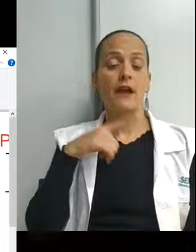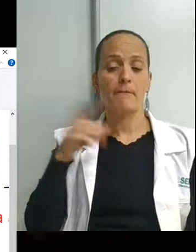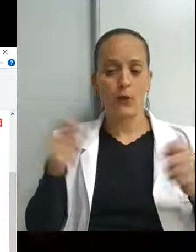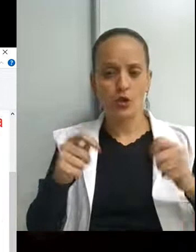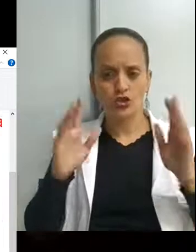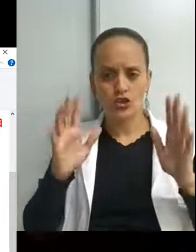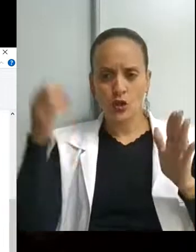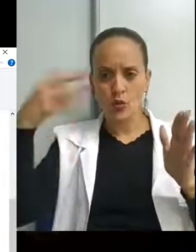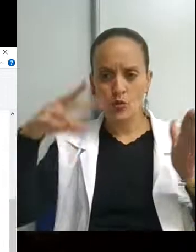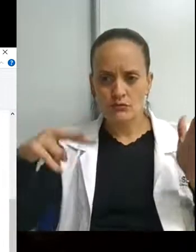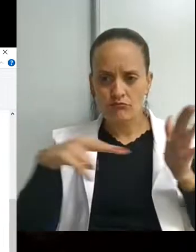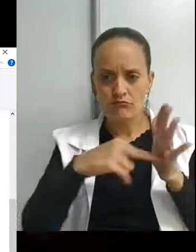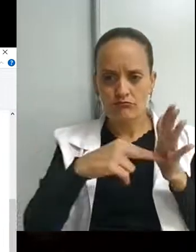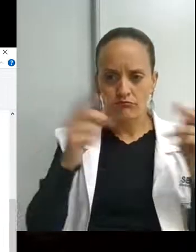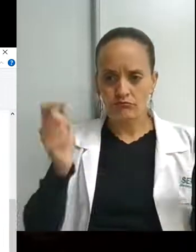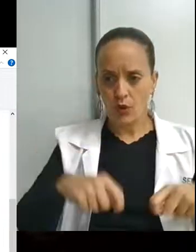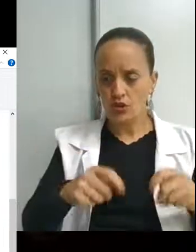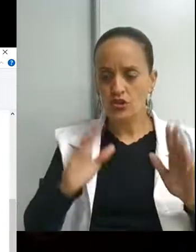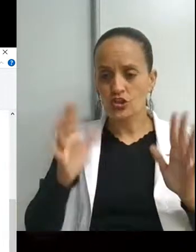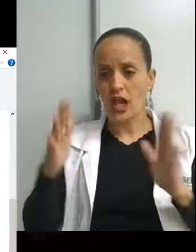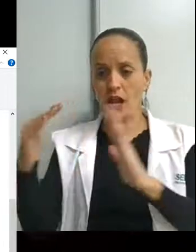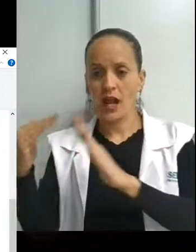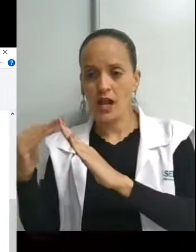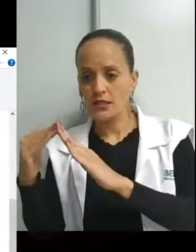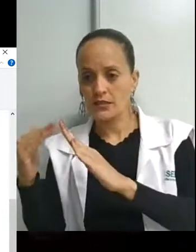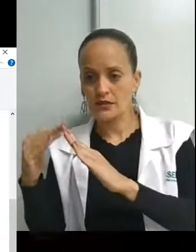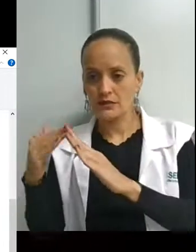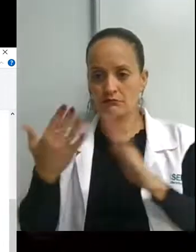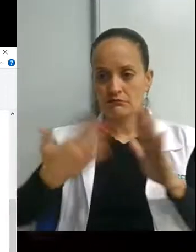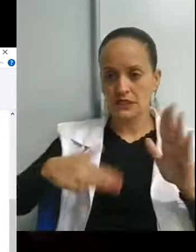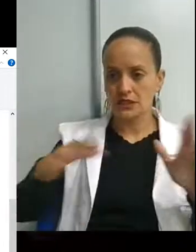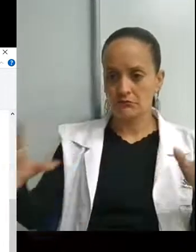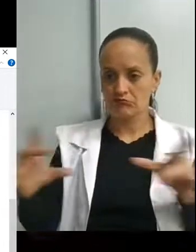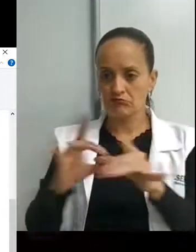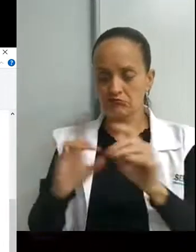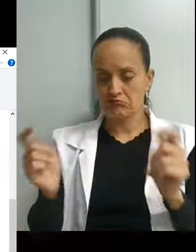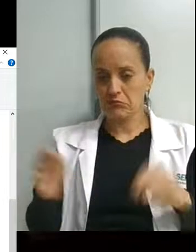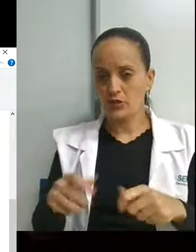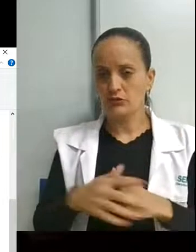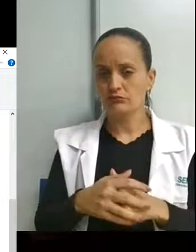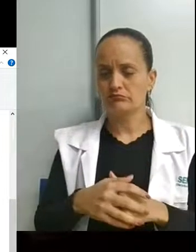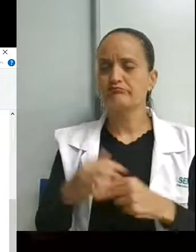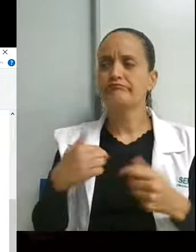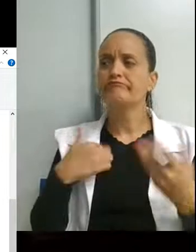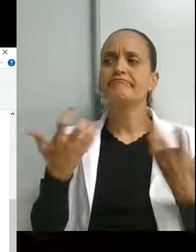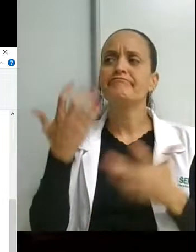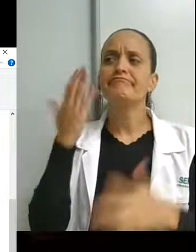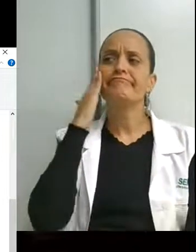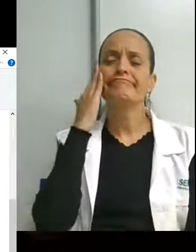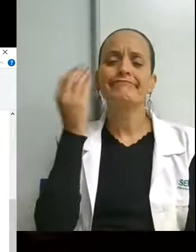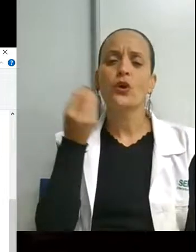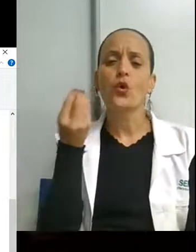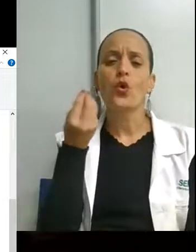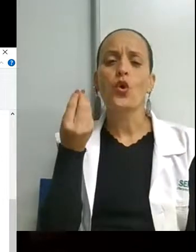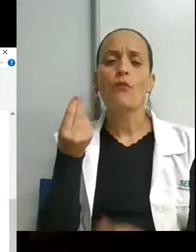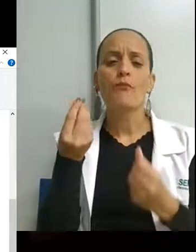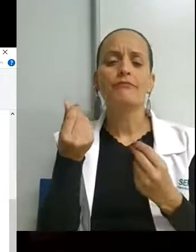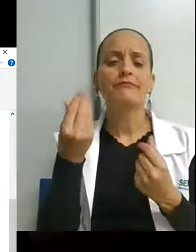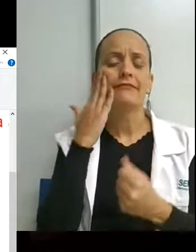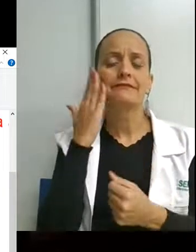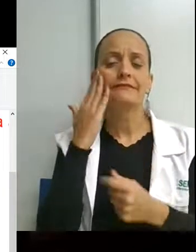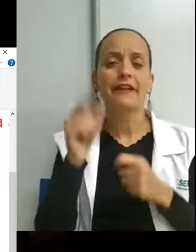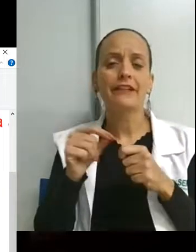circuito da casa ao circuito que já existe, certo? Professor, como que a gente faz isso? Como que a gente, né, vai saber se pode ou